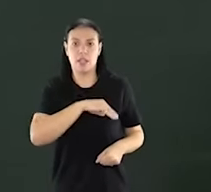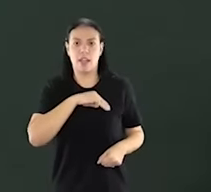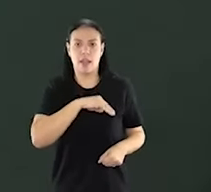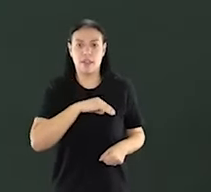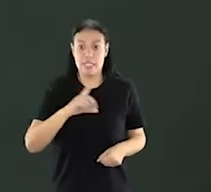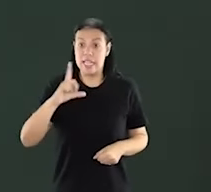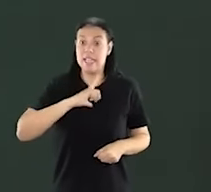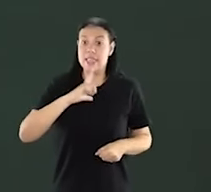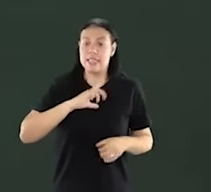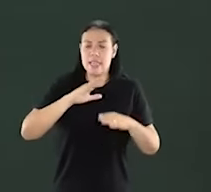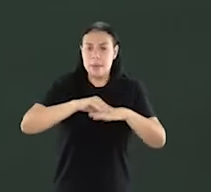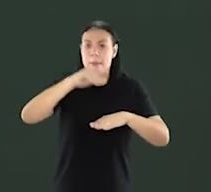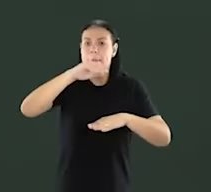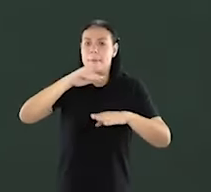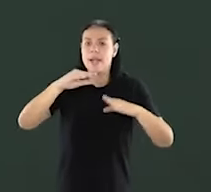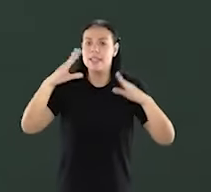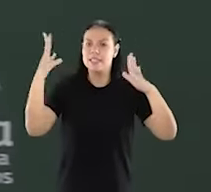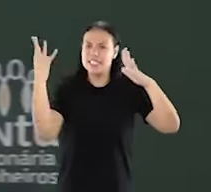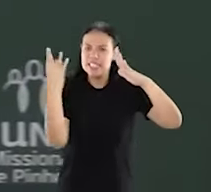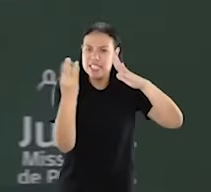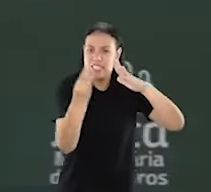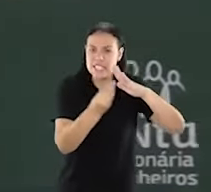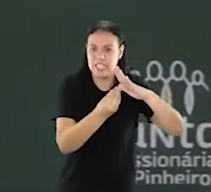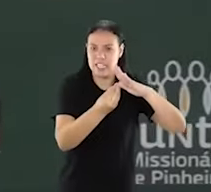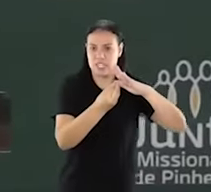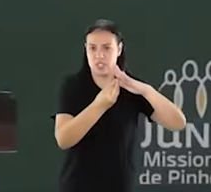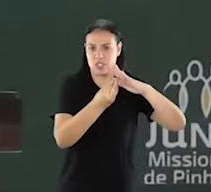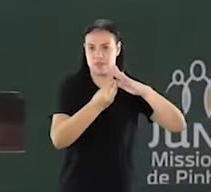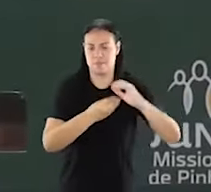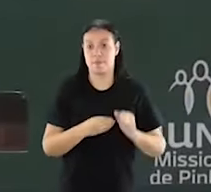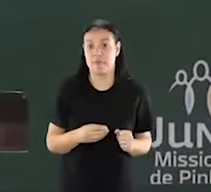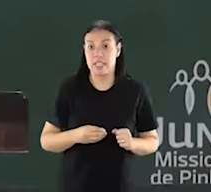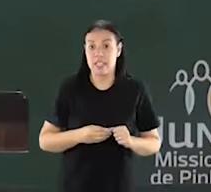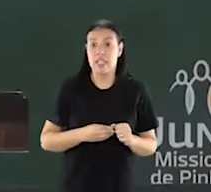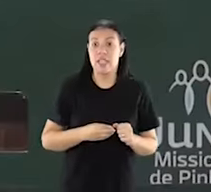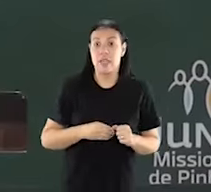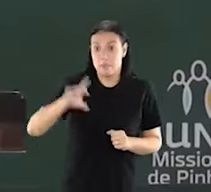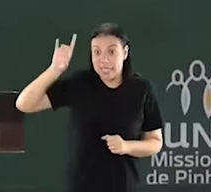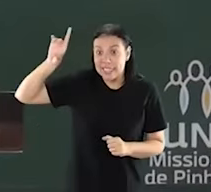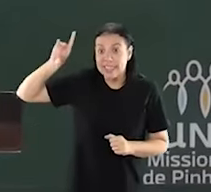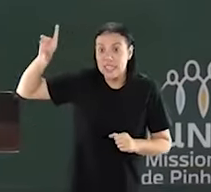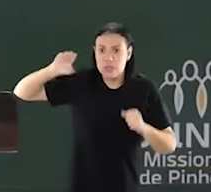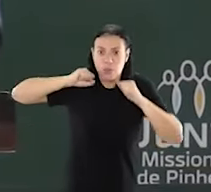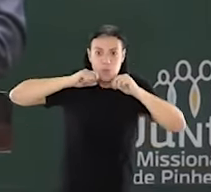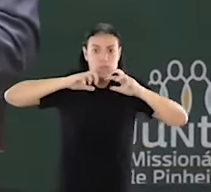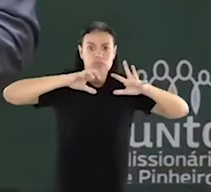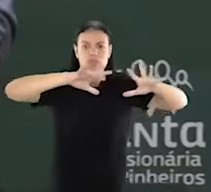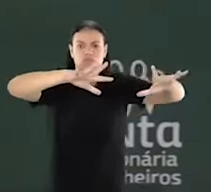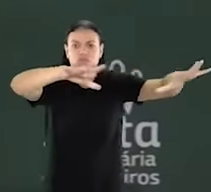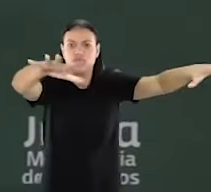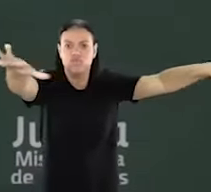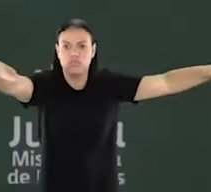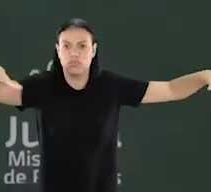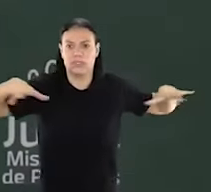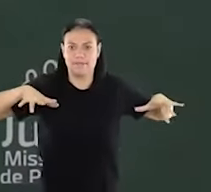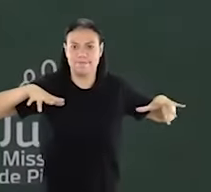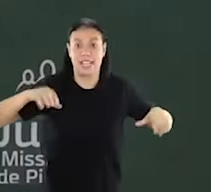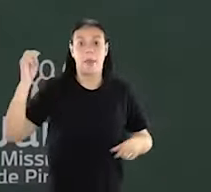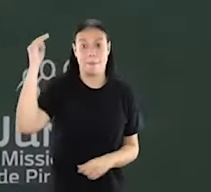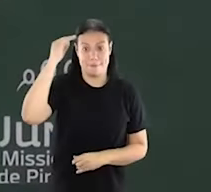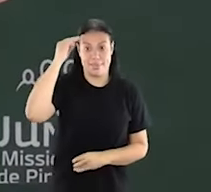construídos, para que a obra de Deus avance mais celeremente? Maria fez o que